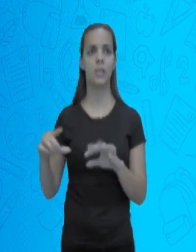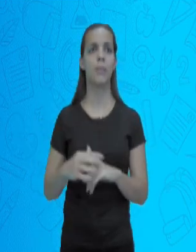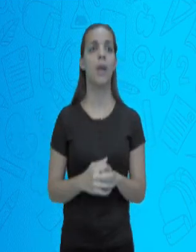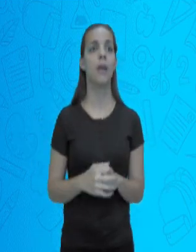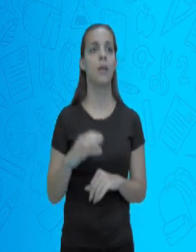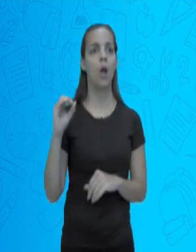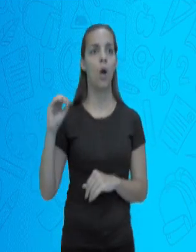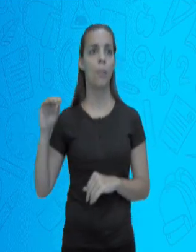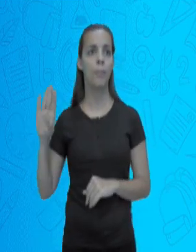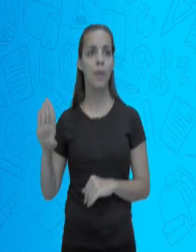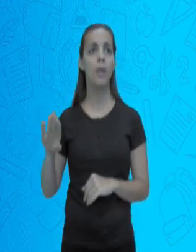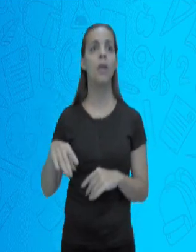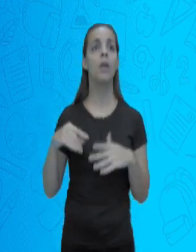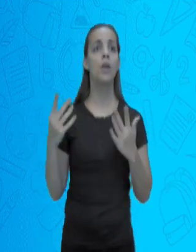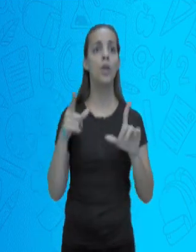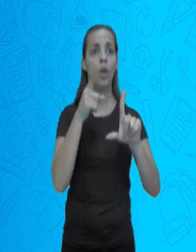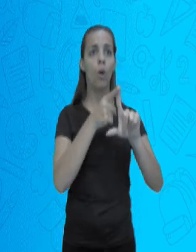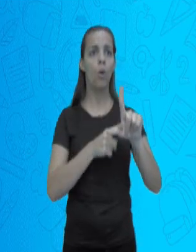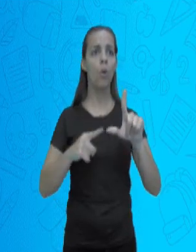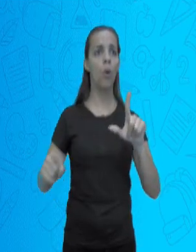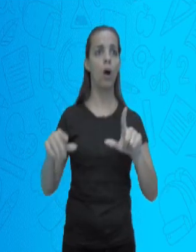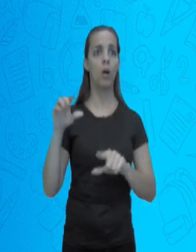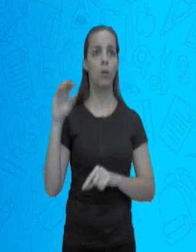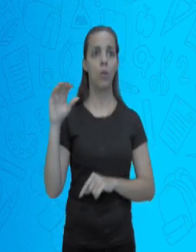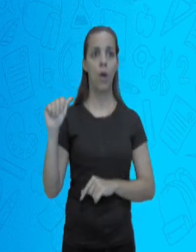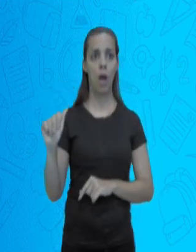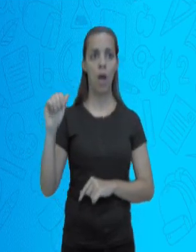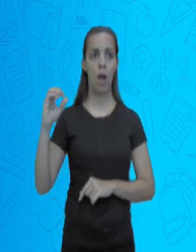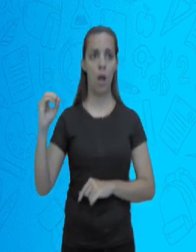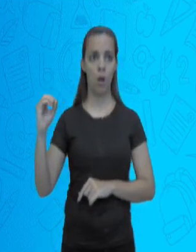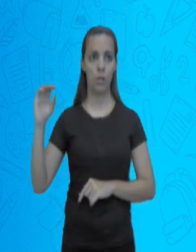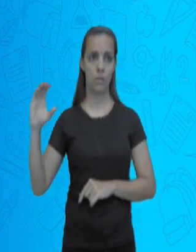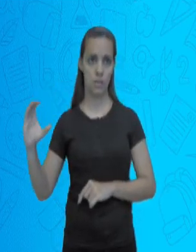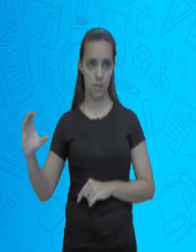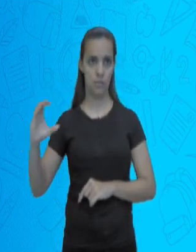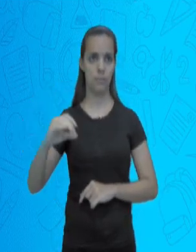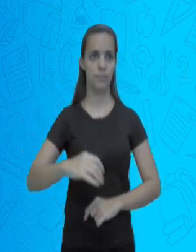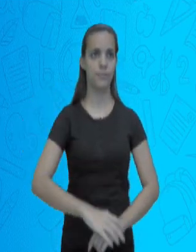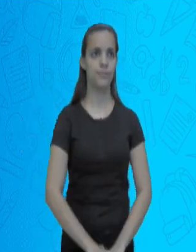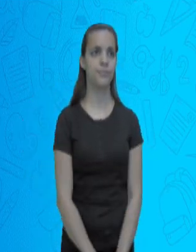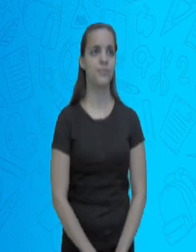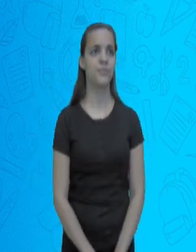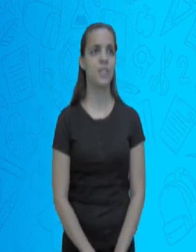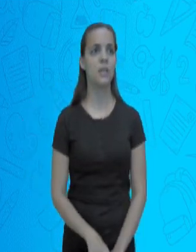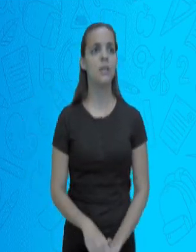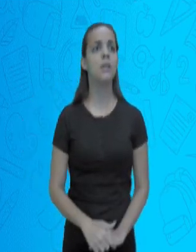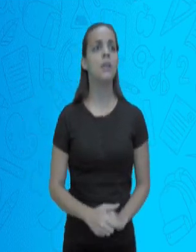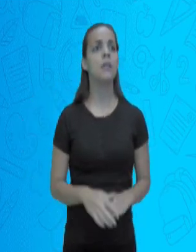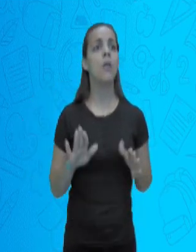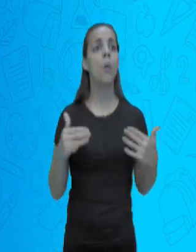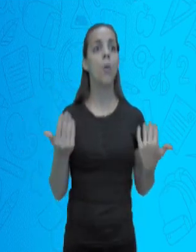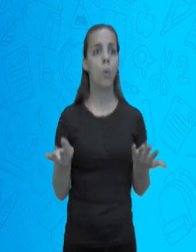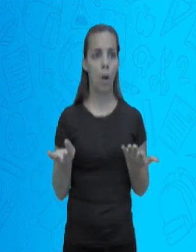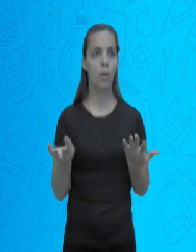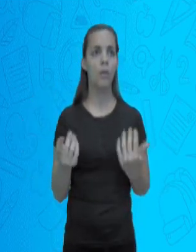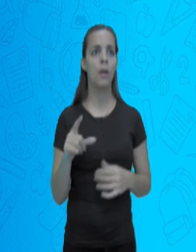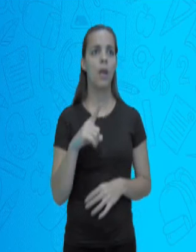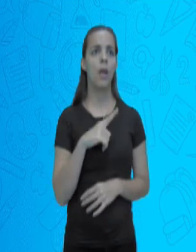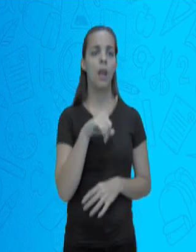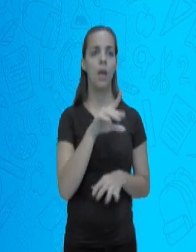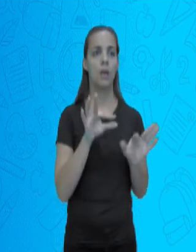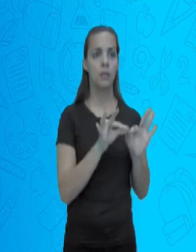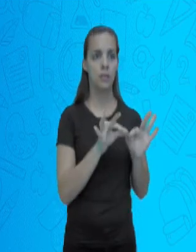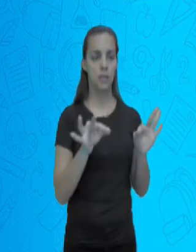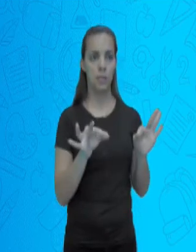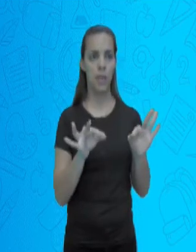AOC? Então, qual é a função, qual o papel dessa semirreta aí, OB? Ela é o quê? Acabei falando